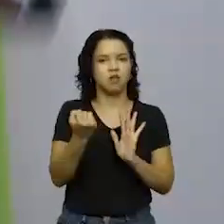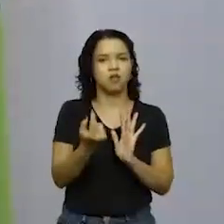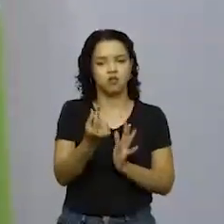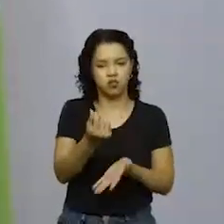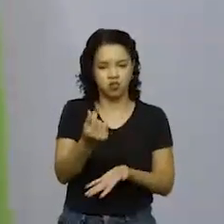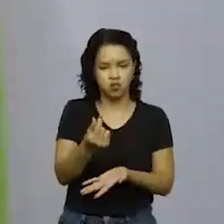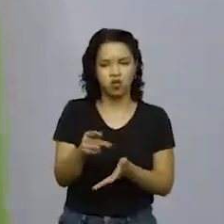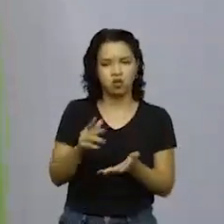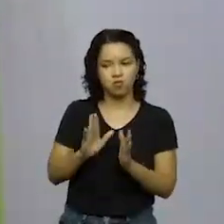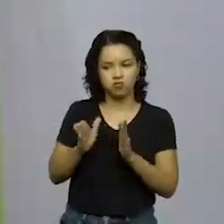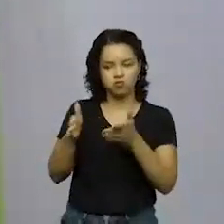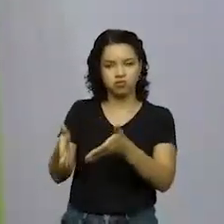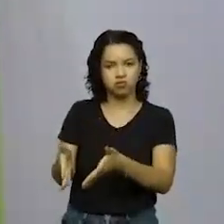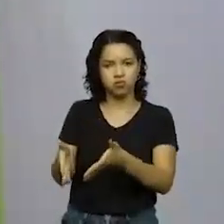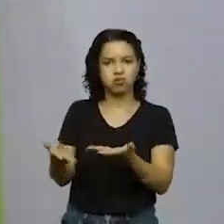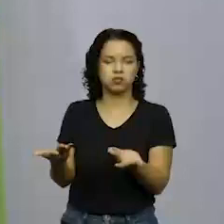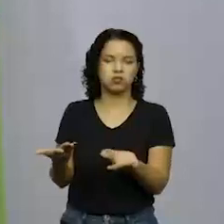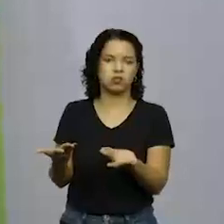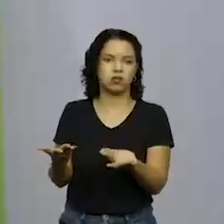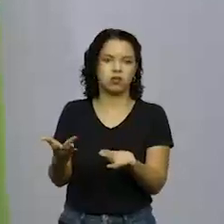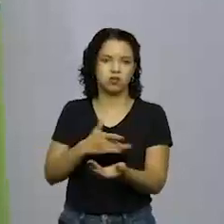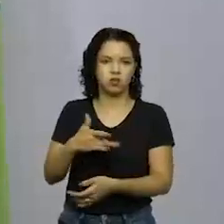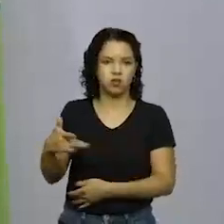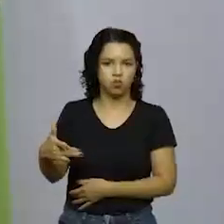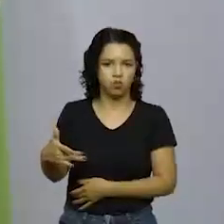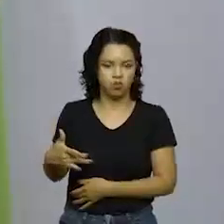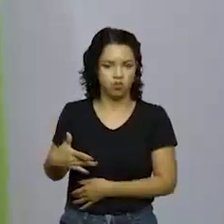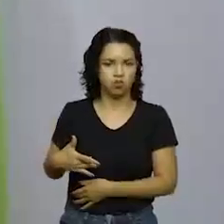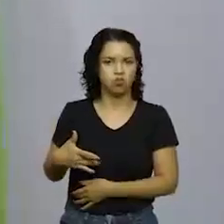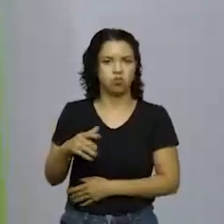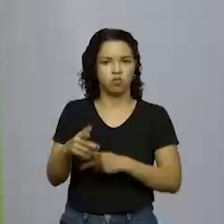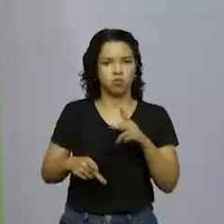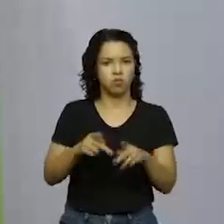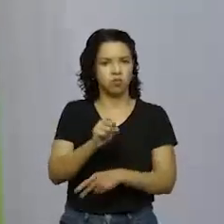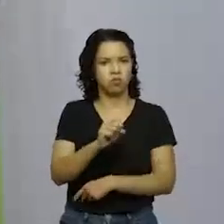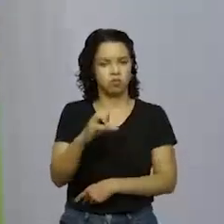fica. E custa caro, mas tem mais.